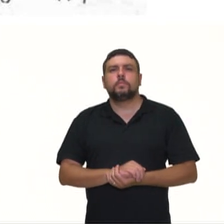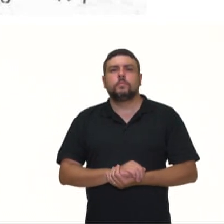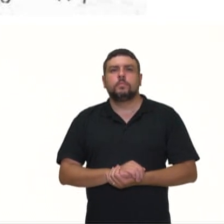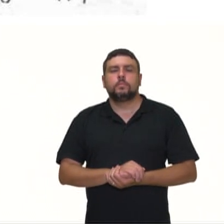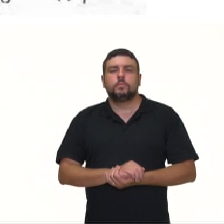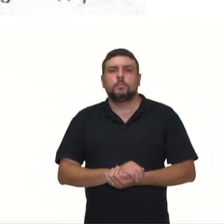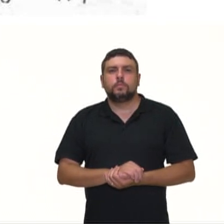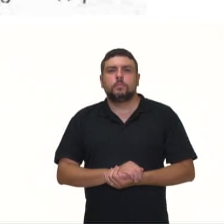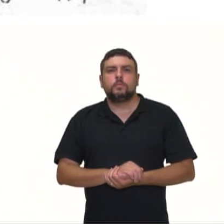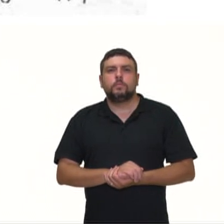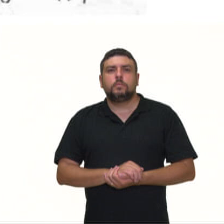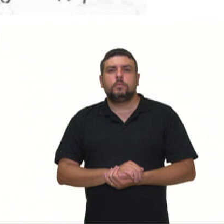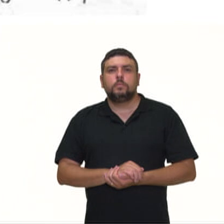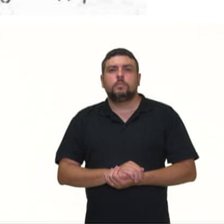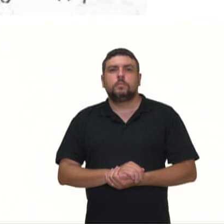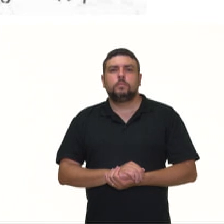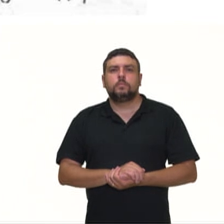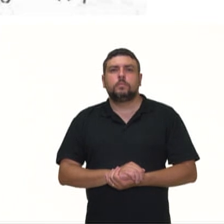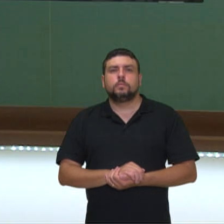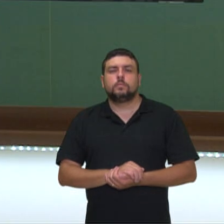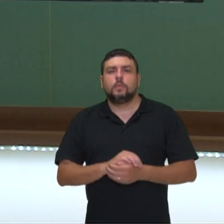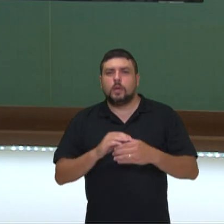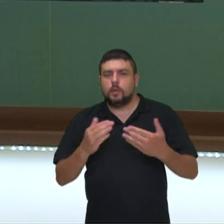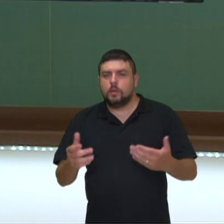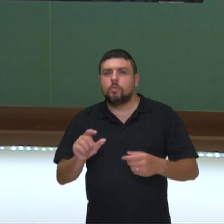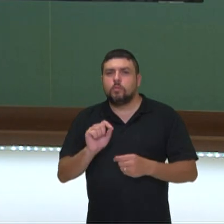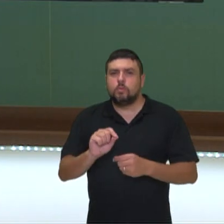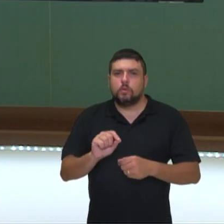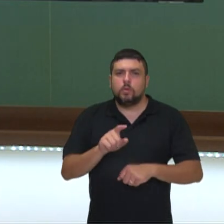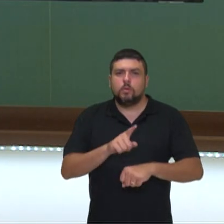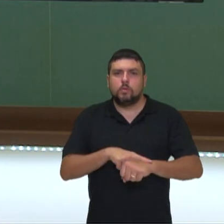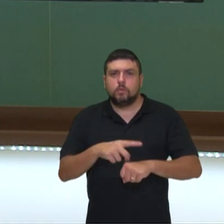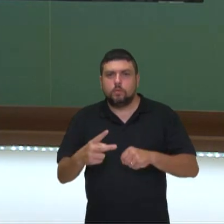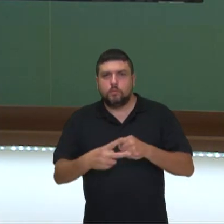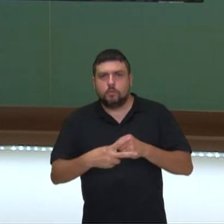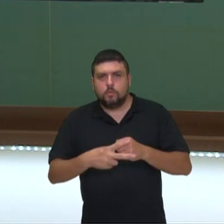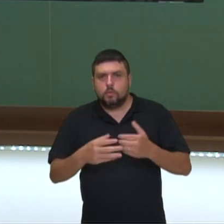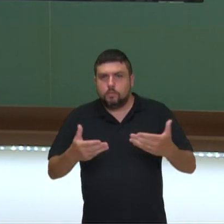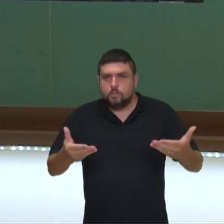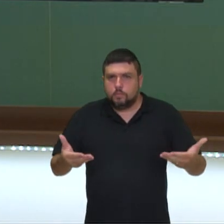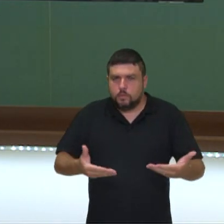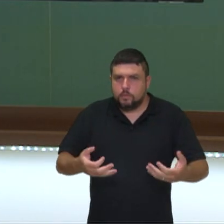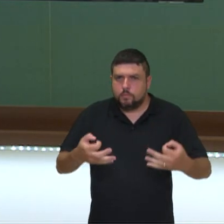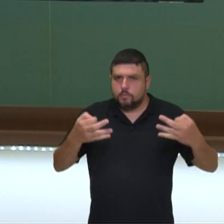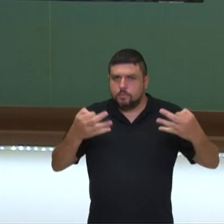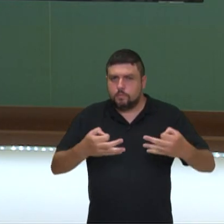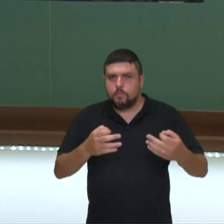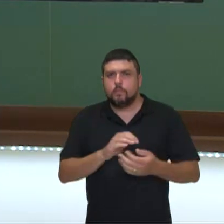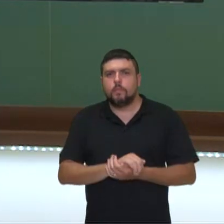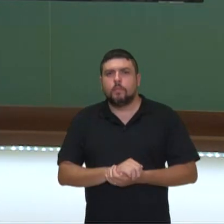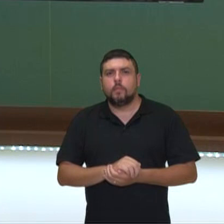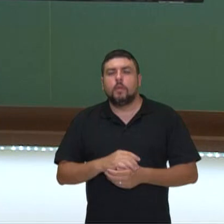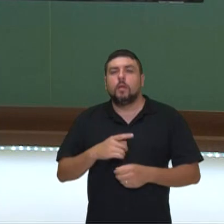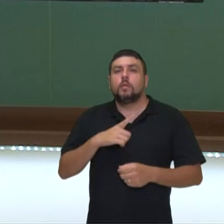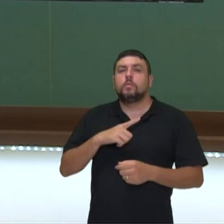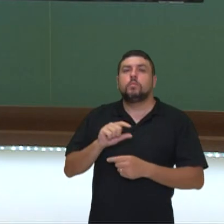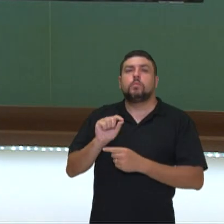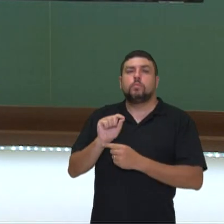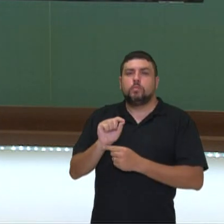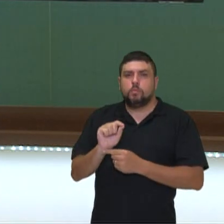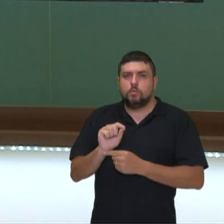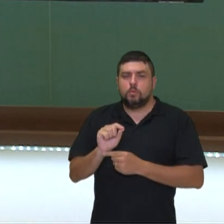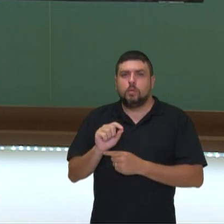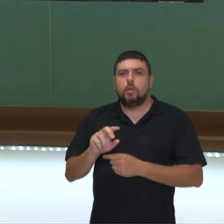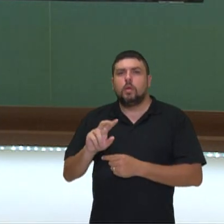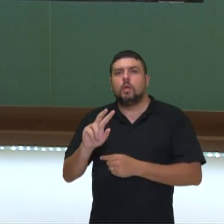O que eles fizeram? Então aqui eu tenho o presente perfeito e eu sei disso porque eu estou utilizando o auxiliar have,